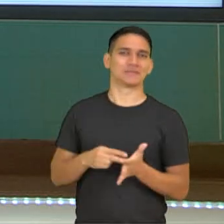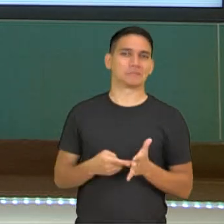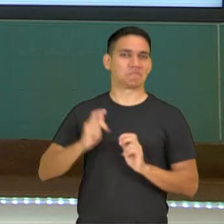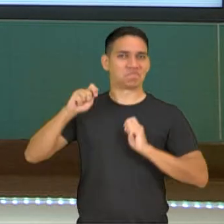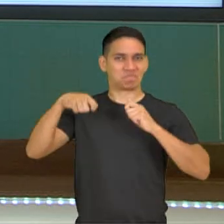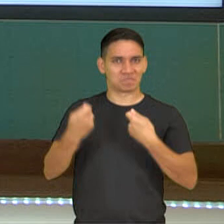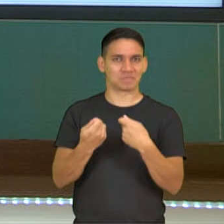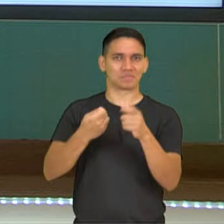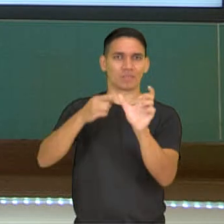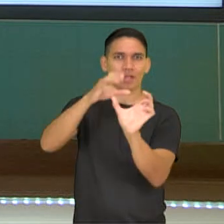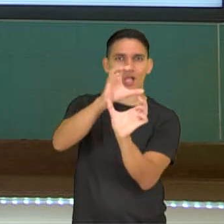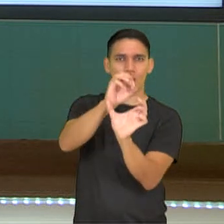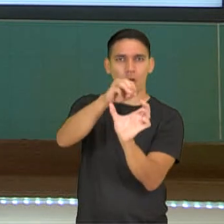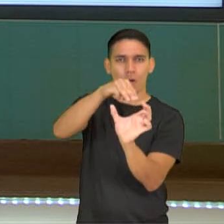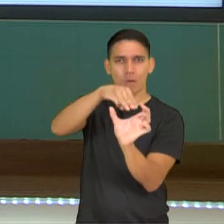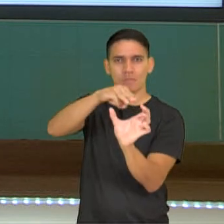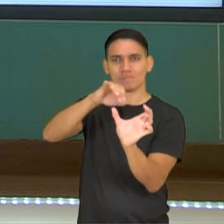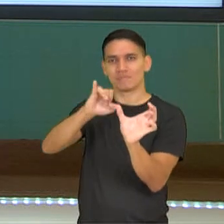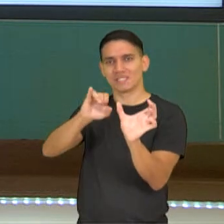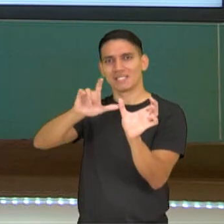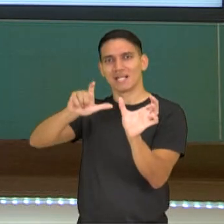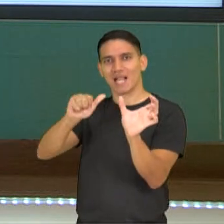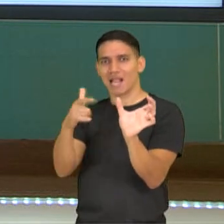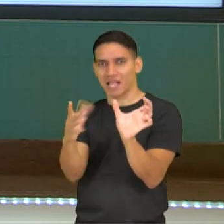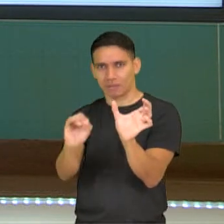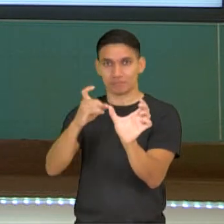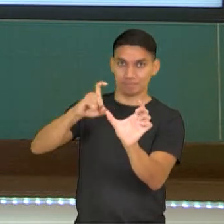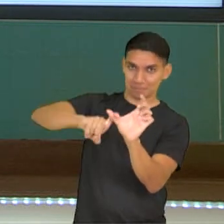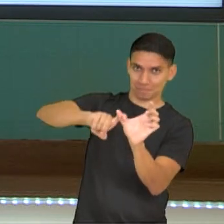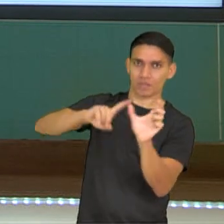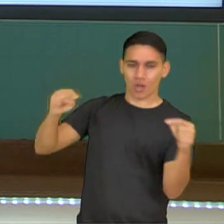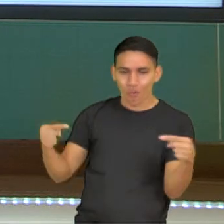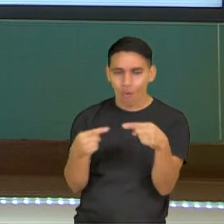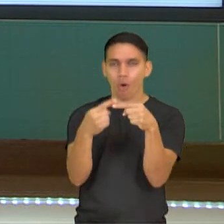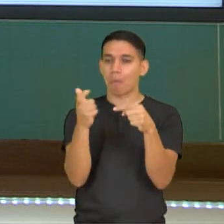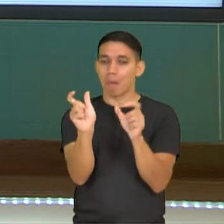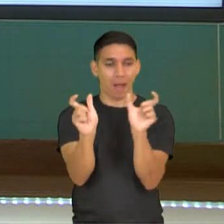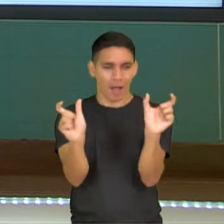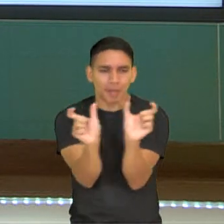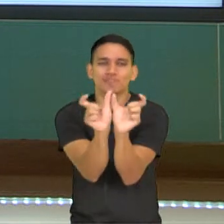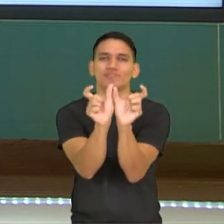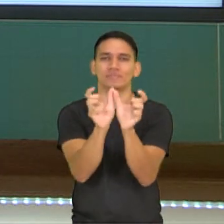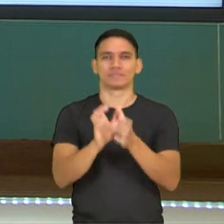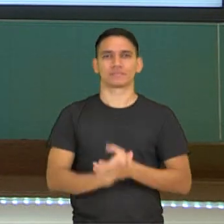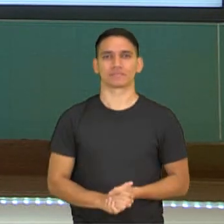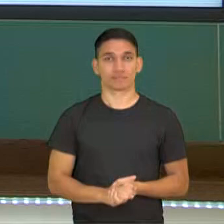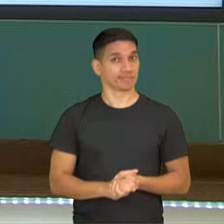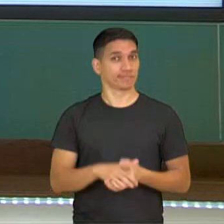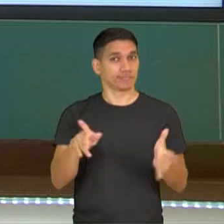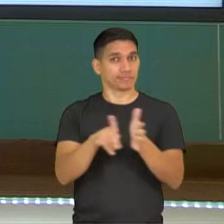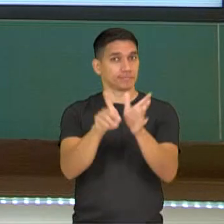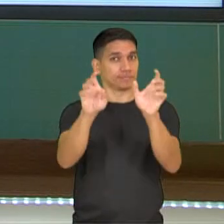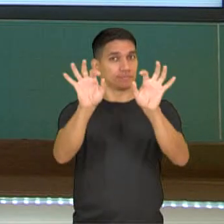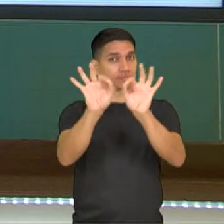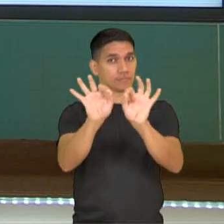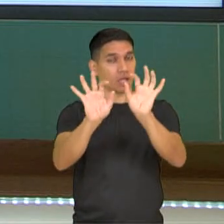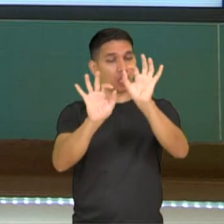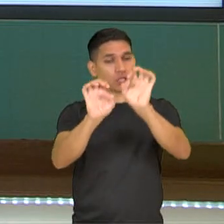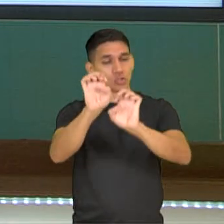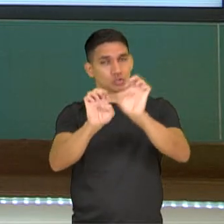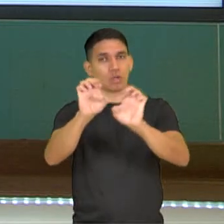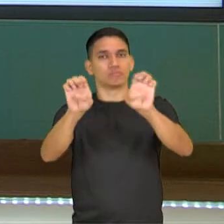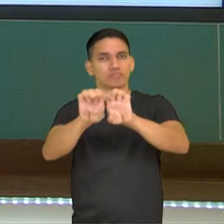possibilidade aí de fazer essa combinação aí com as palavras, com as partes das palavras, com as suas estruturas, né? Então,